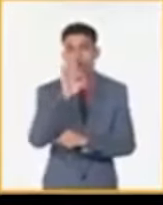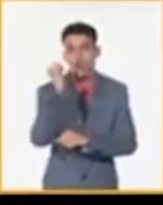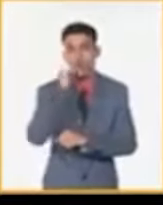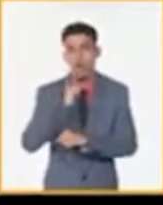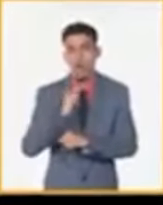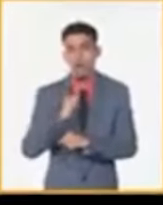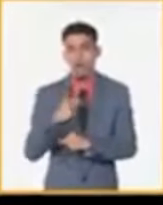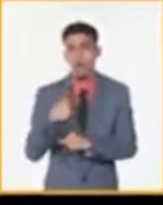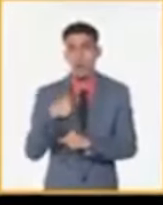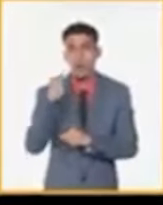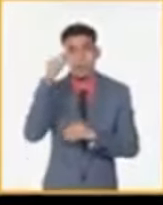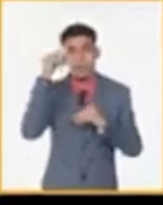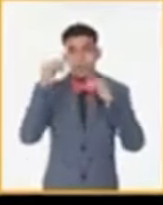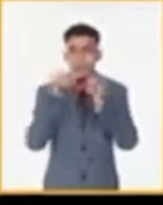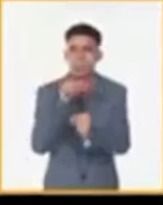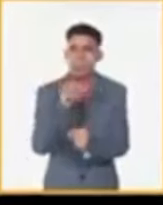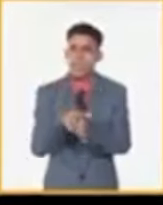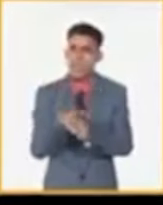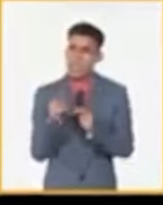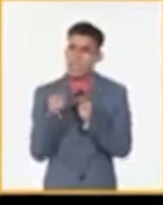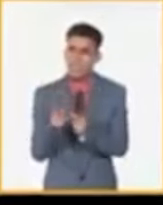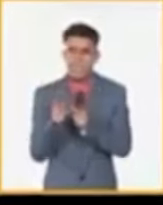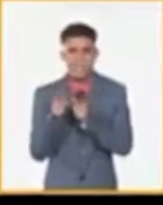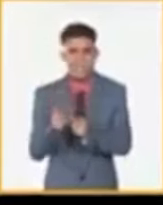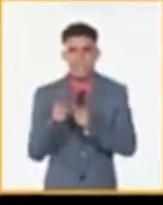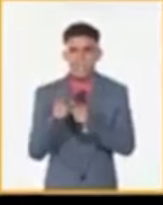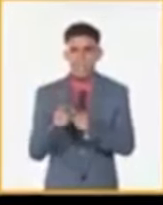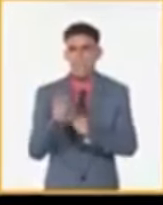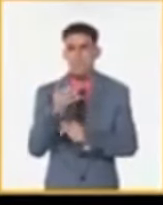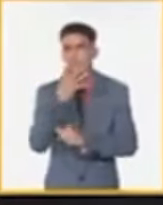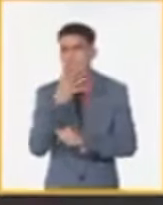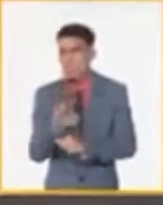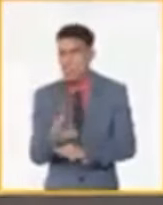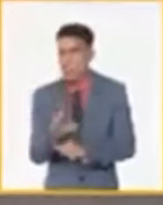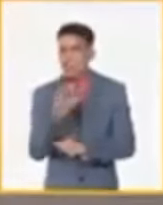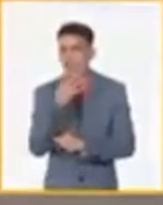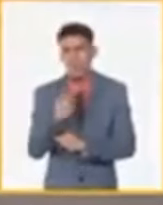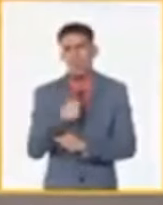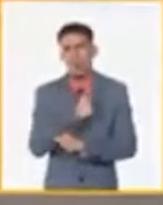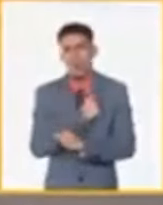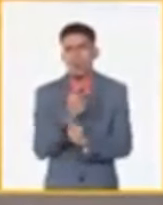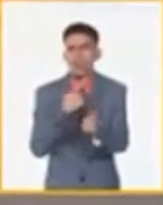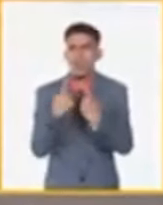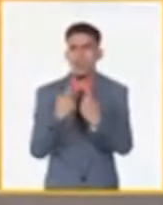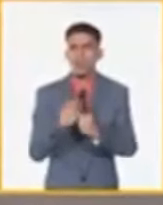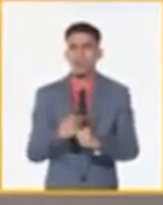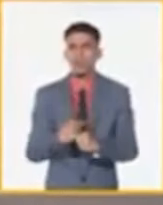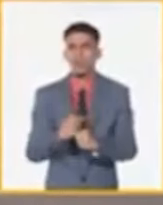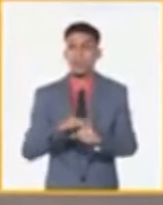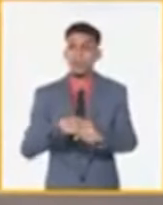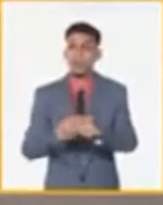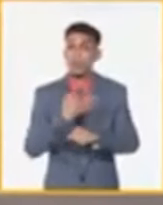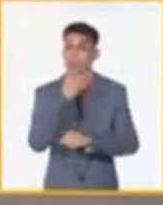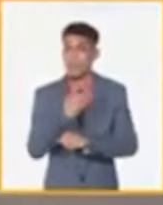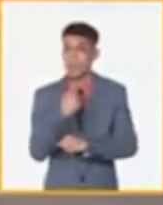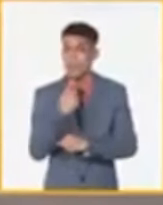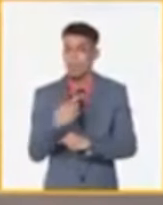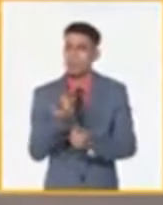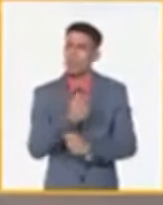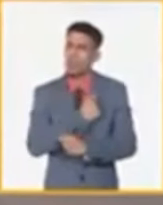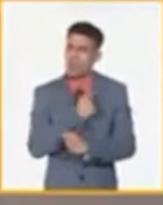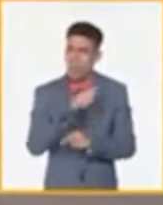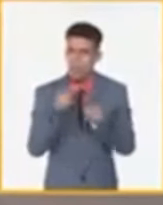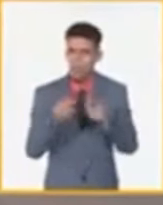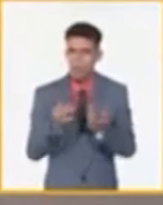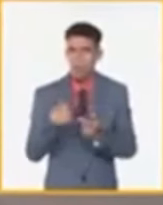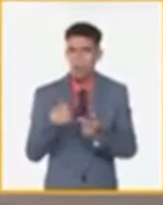insistir a insistir e fel Afinal me dig e que qu perguntar-me já havia preparado 64 perguntas